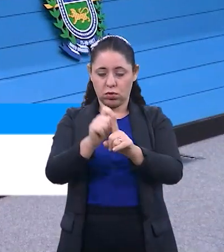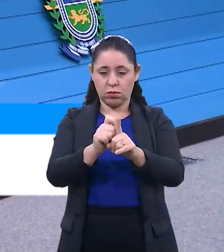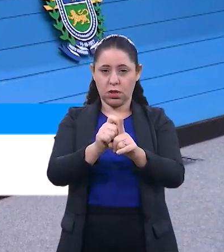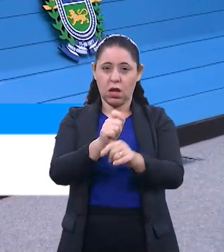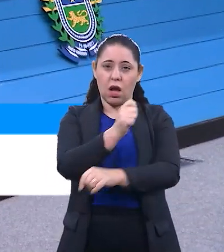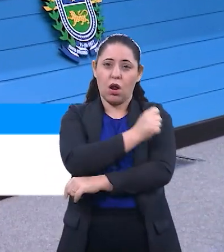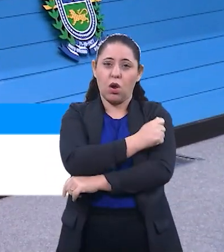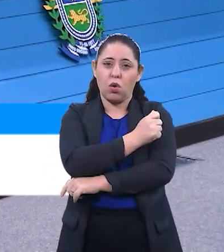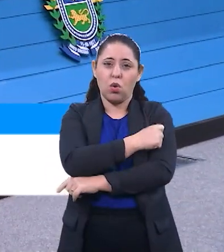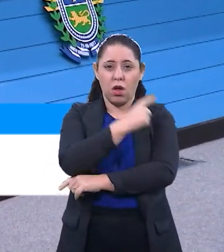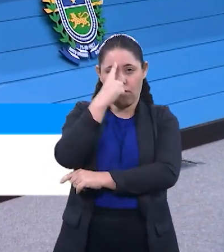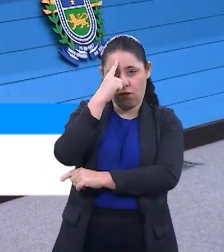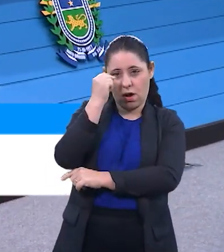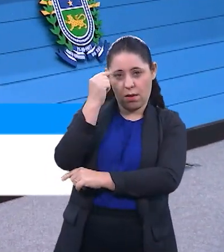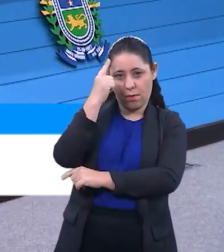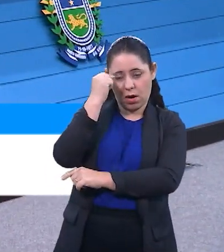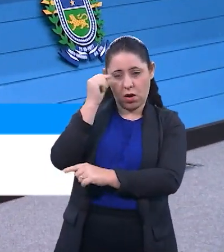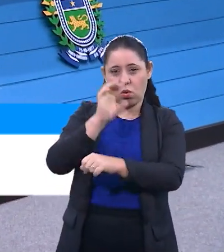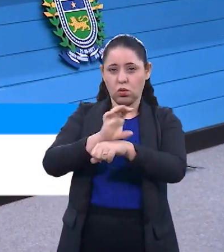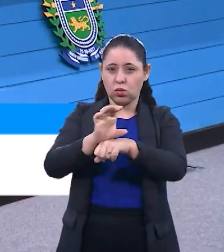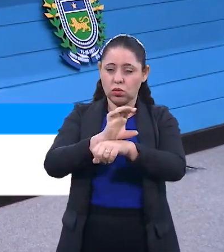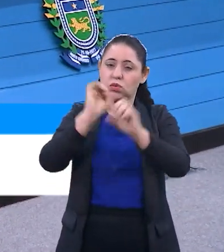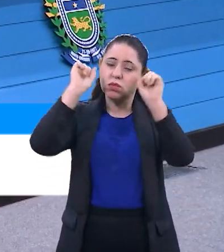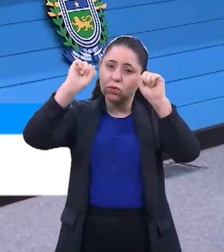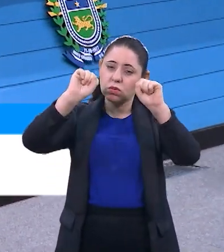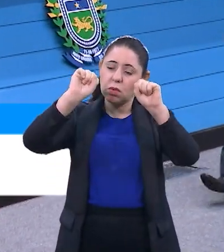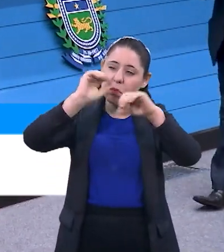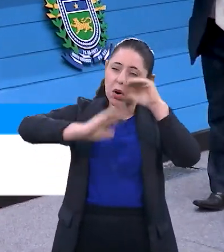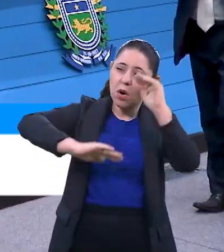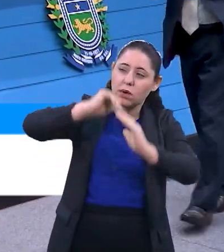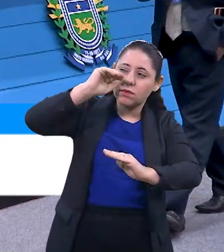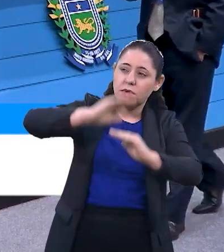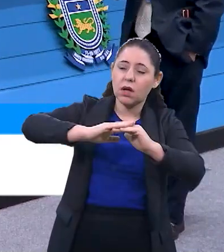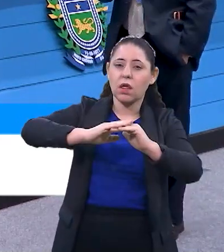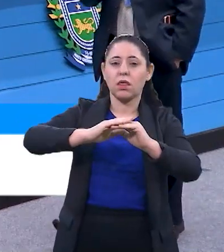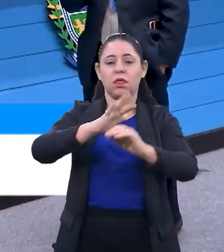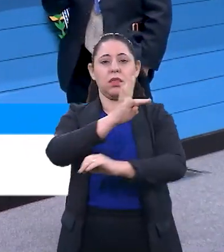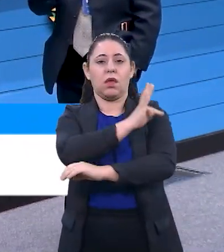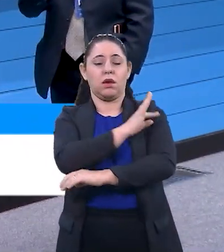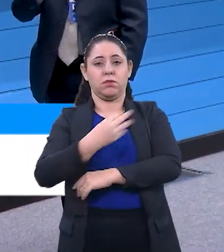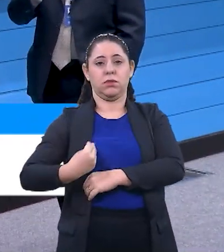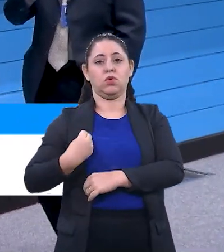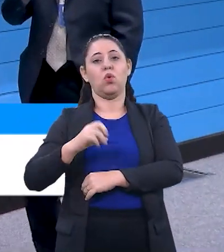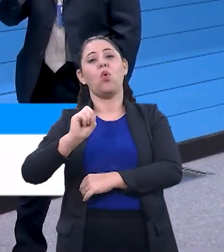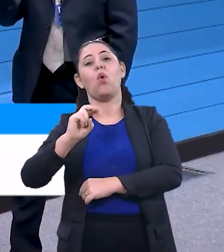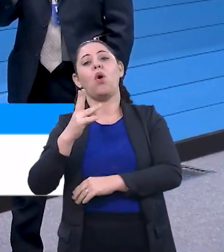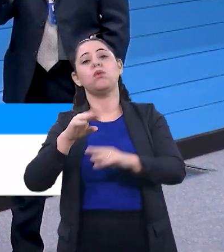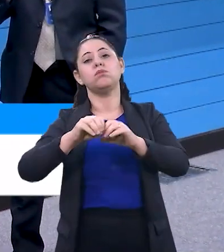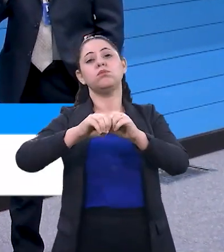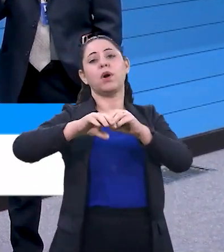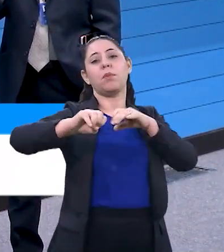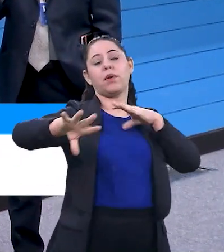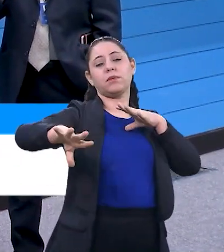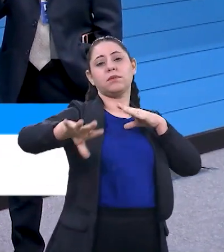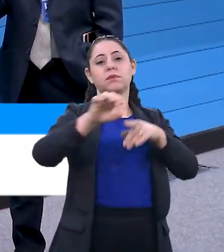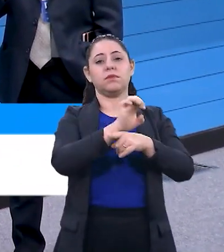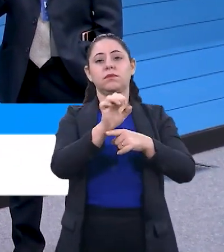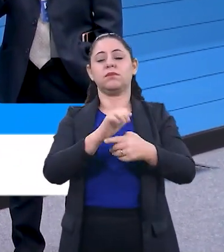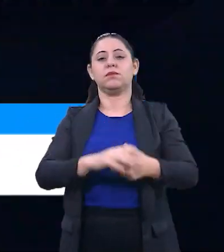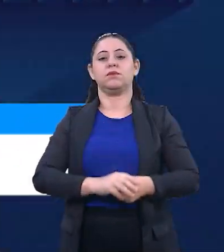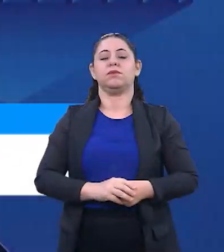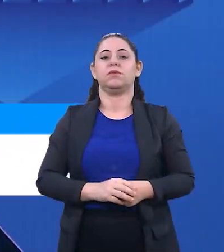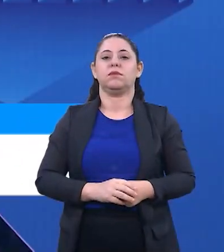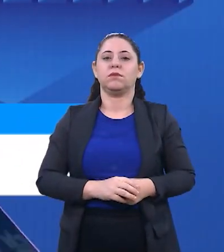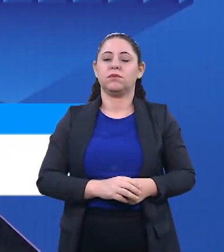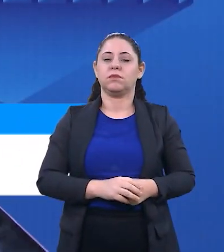para estudantes de graduação dos cursos de educação profissional técnica, presenciais ou à distância do Estado.